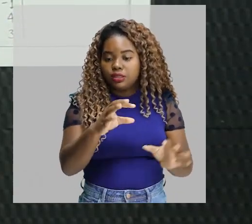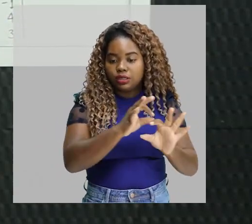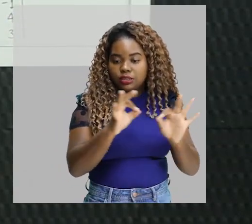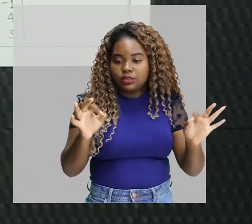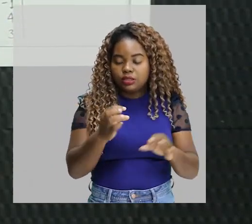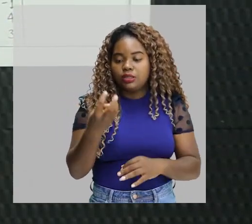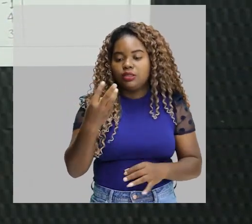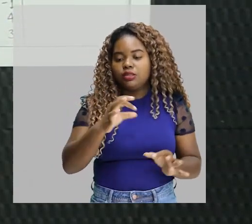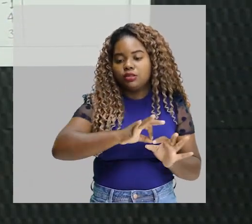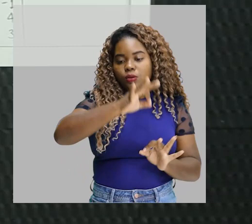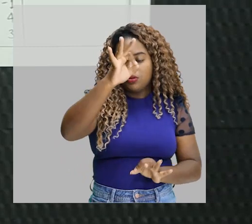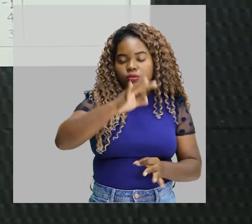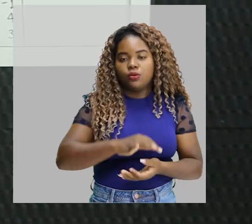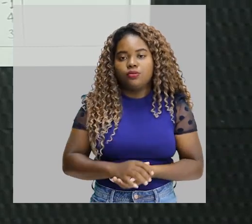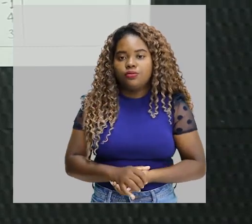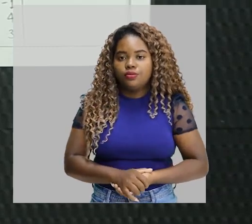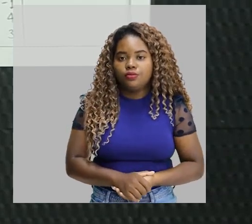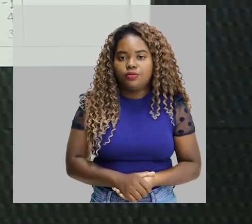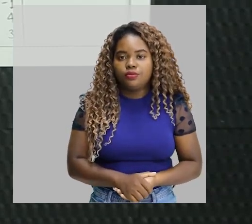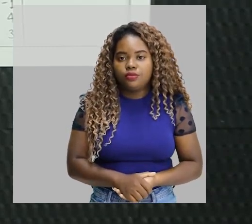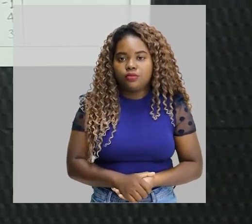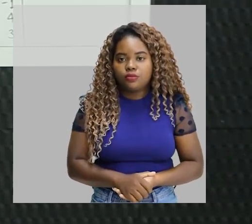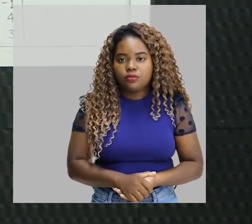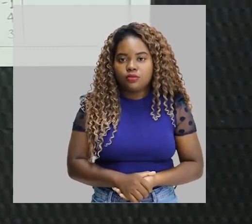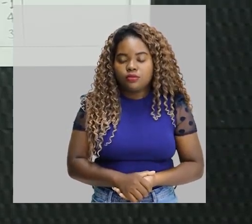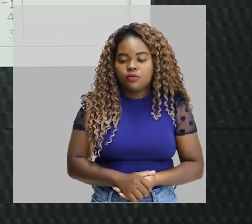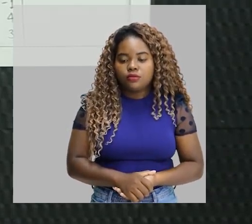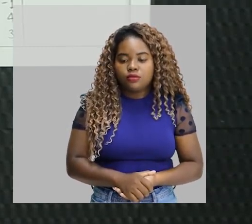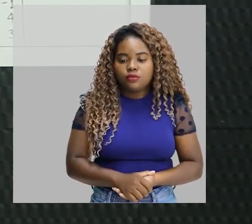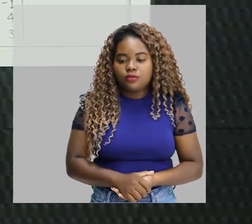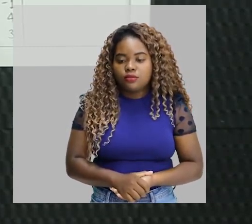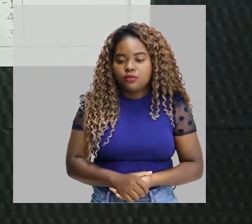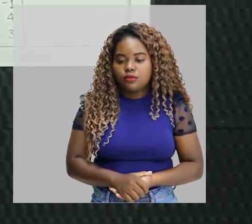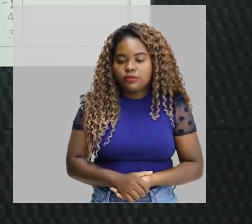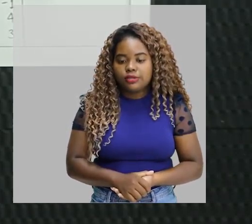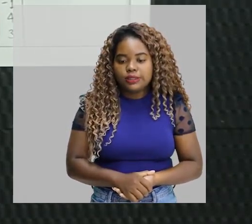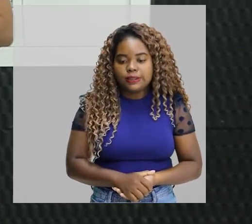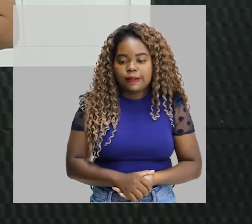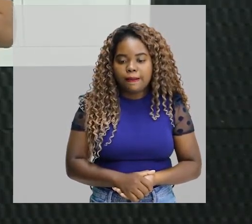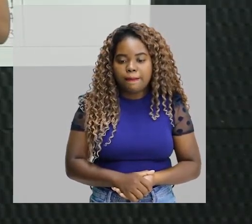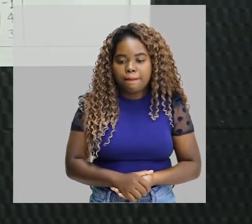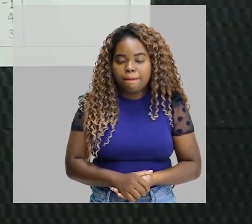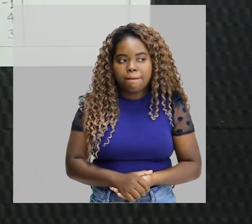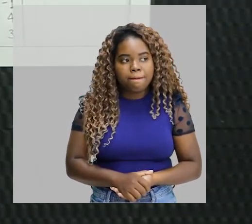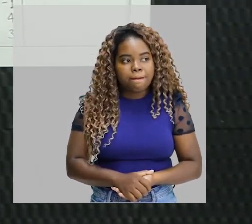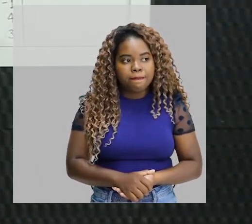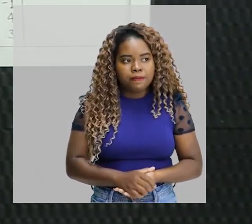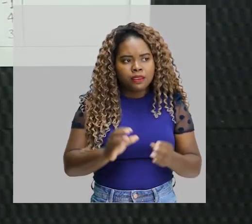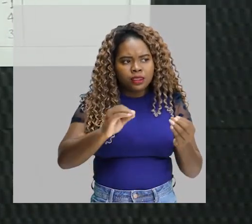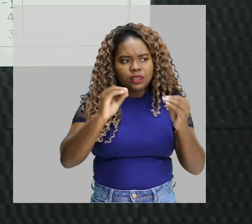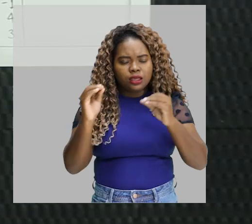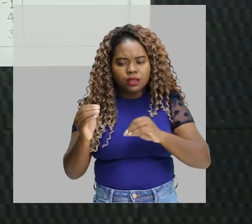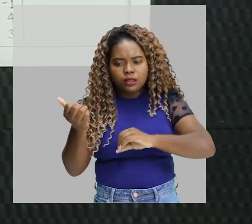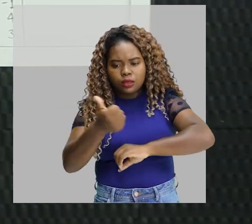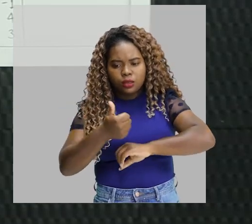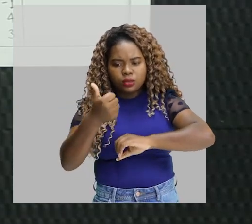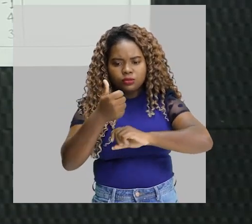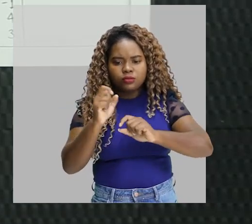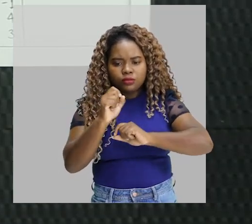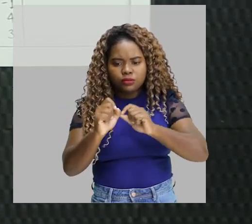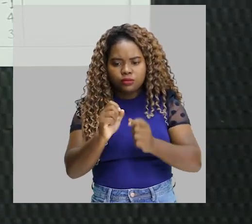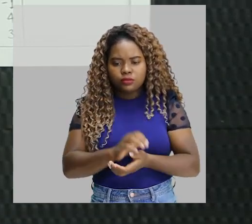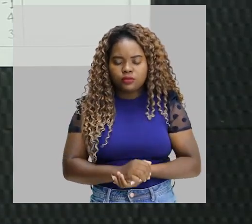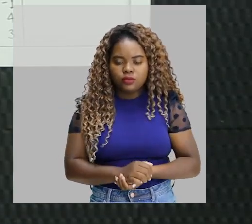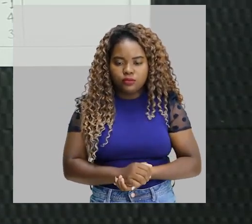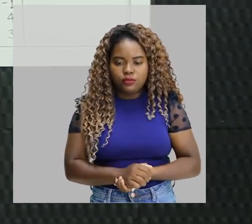e três colunas né é uma matriz quadrada de ordem 3 tá vamos colocar primeiro na